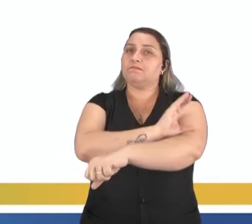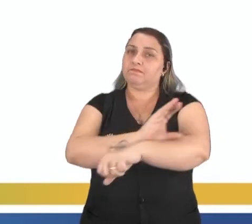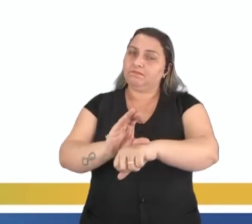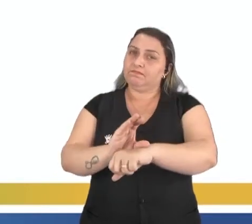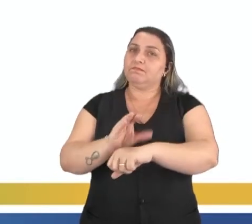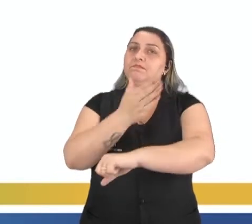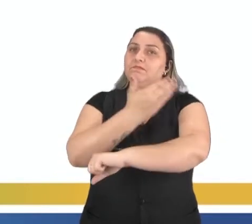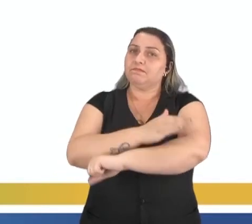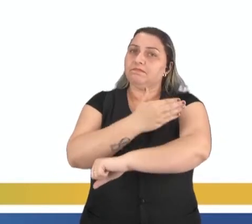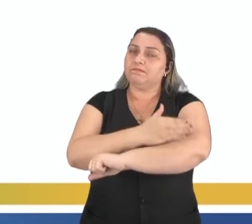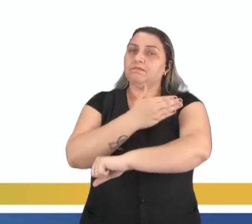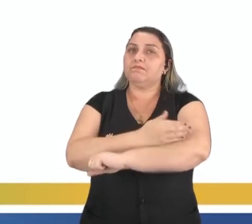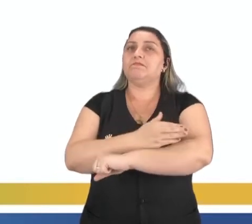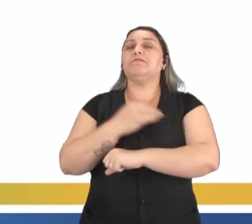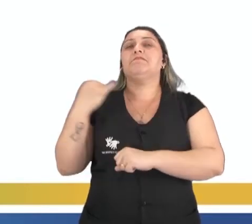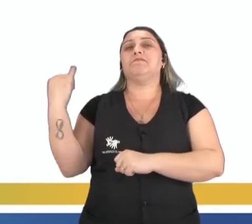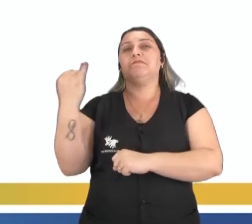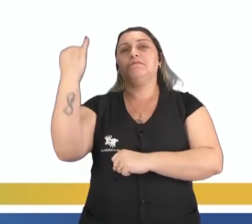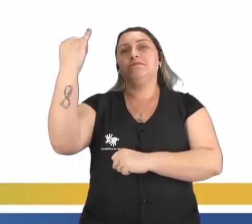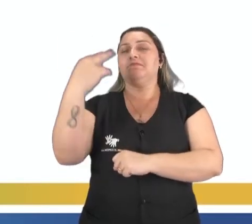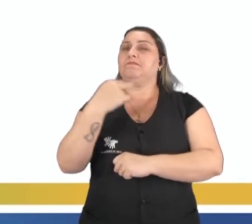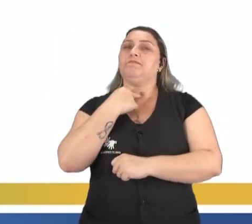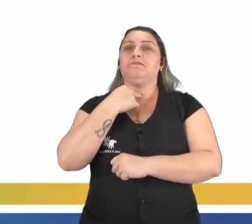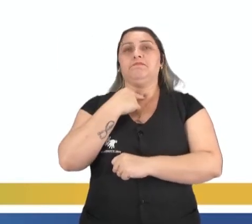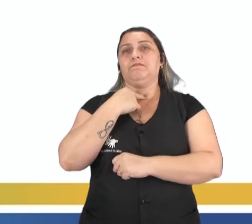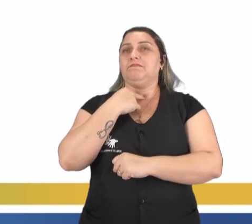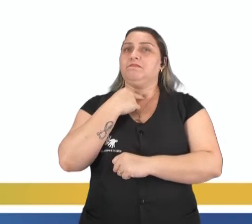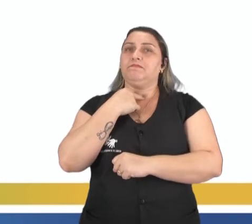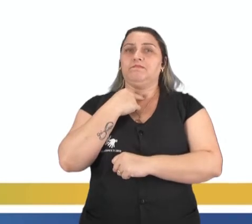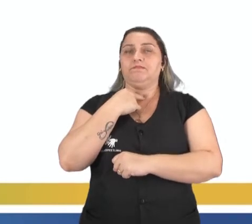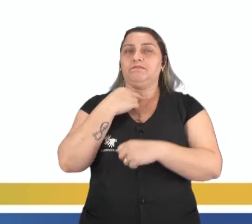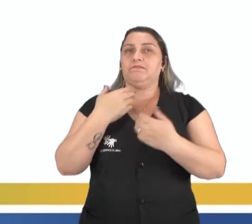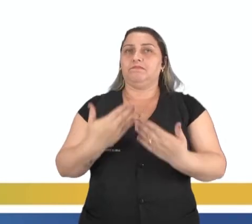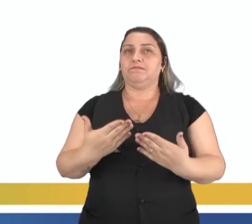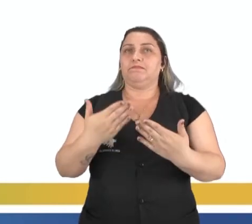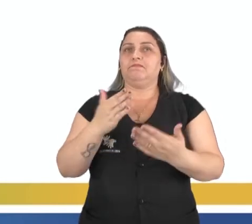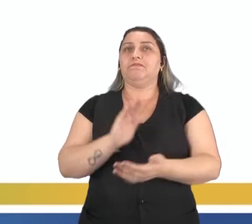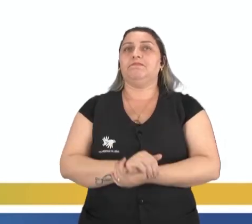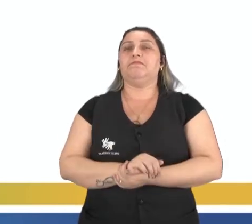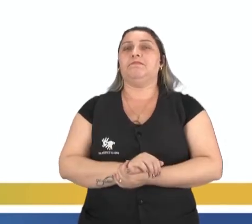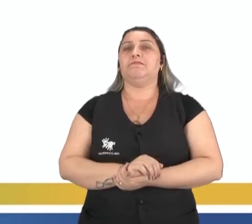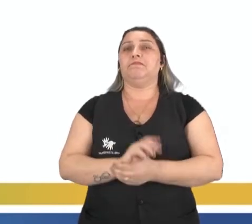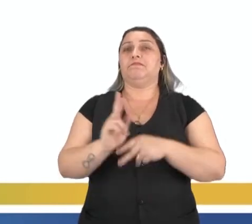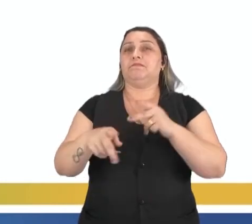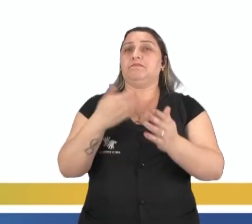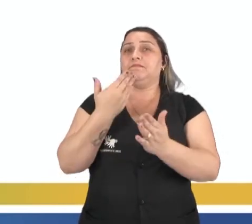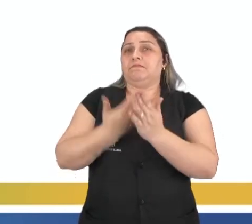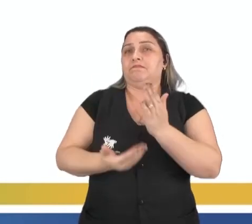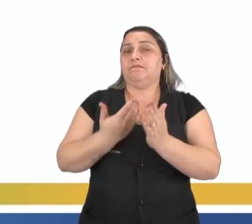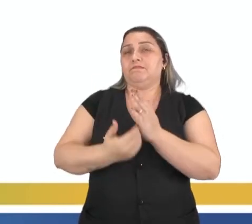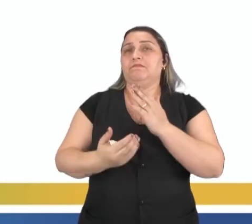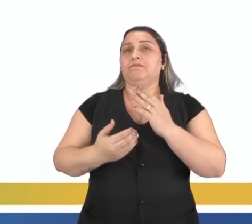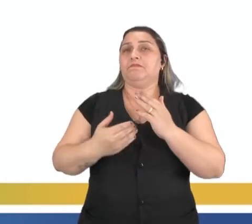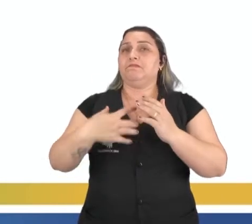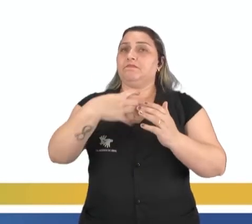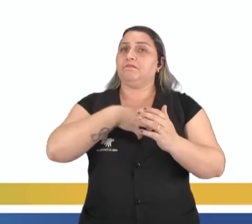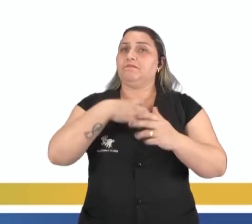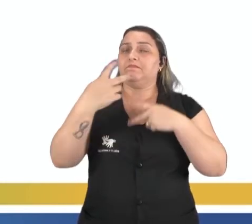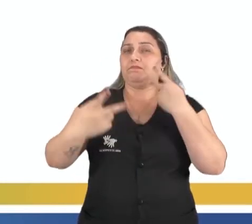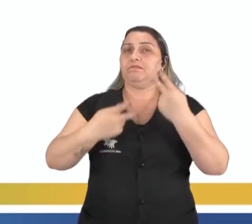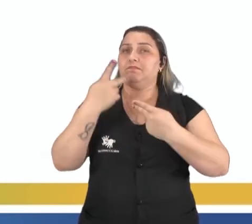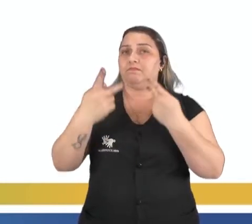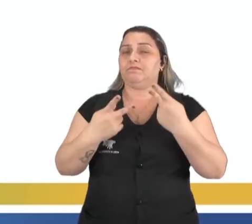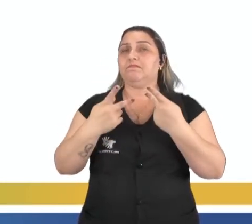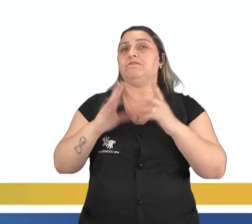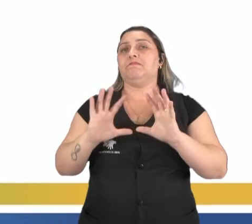importante, porque isso não pode se tornar acultural, dessas populações perderem seu modo de falar, seu modo de